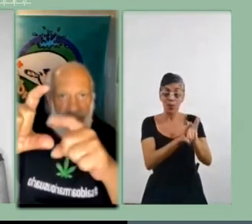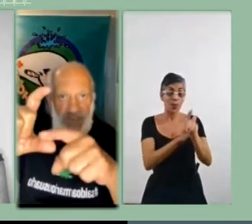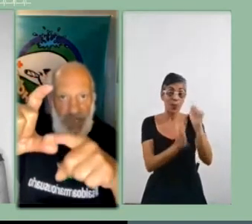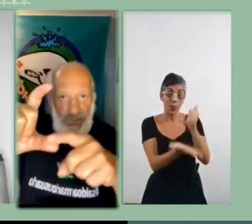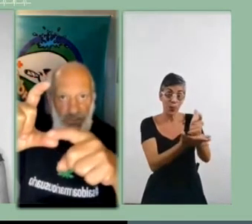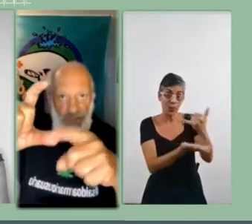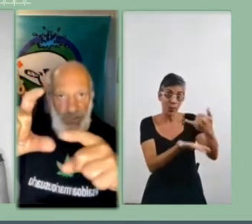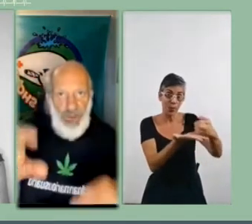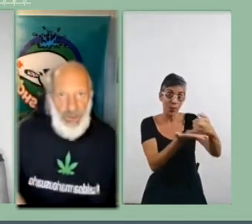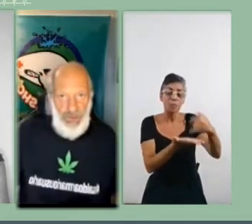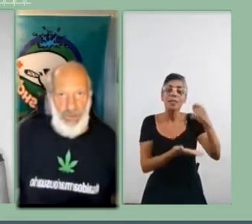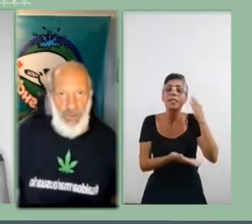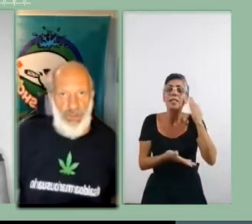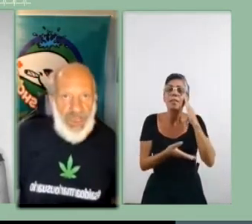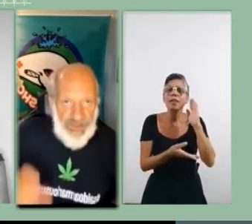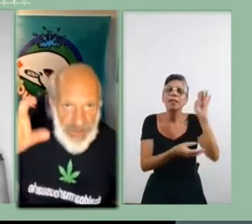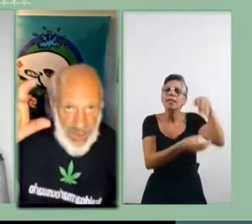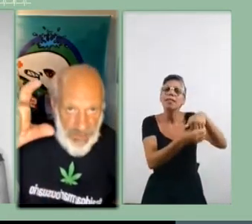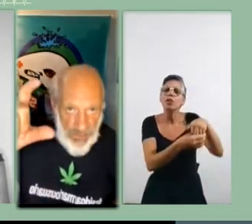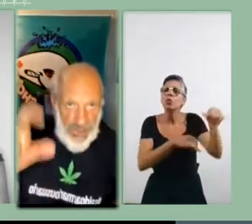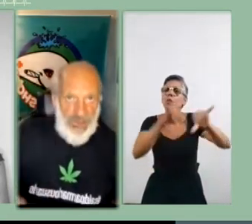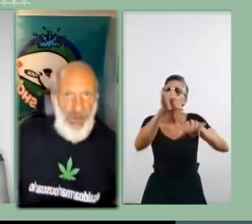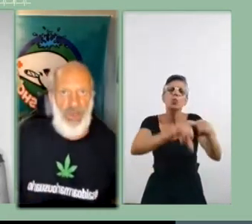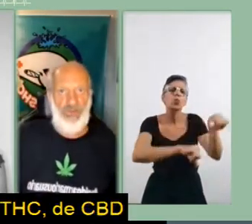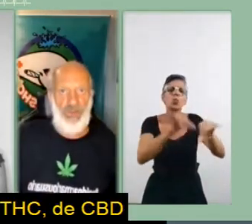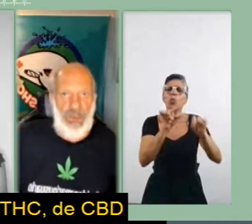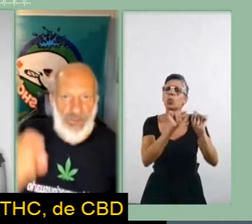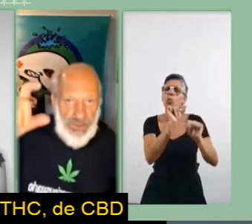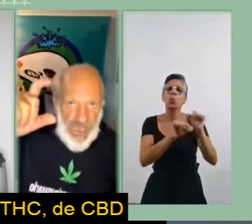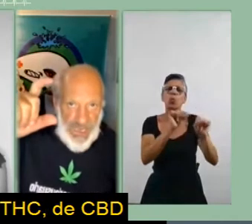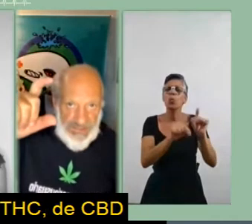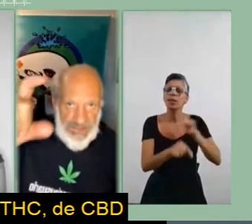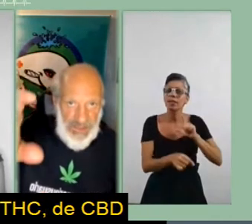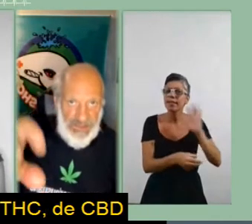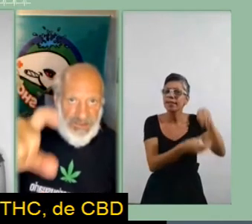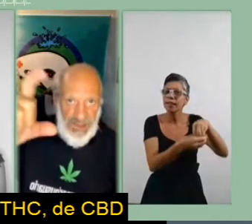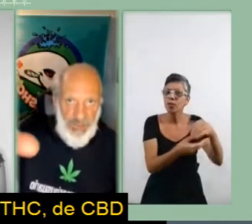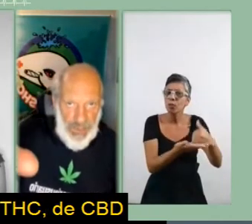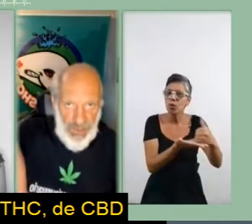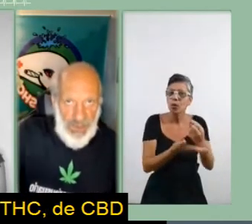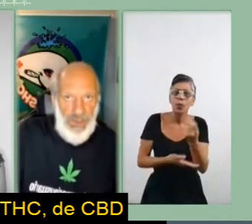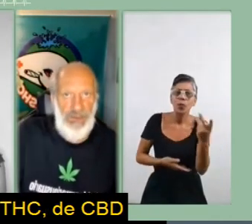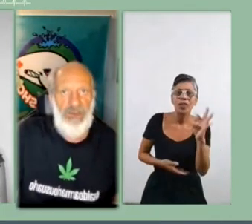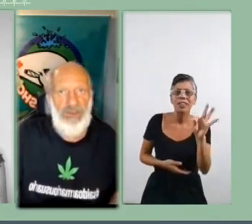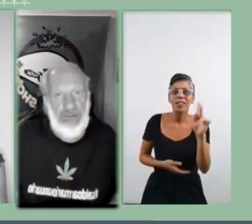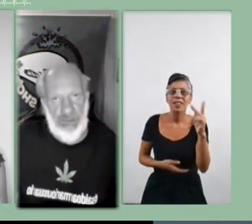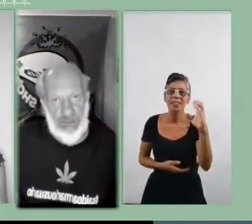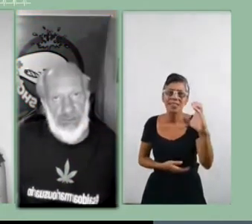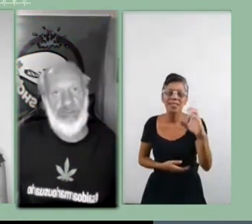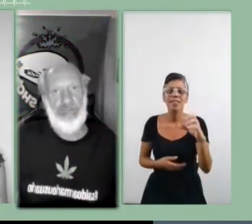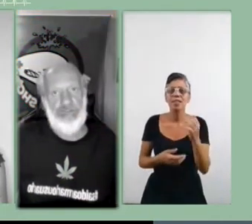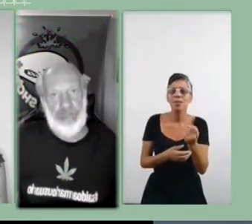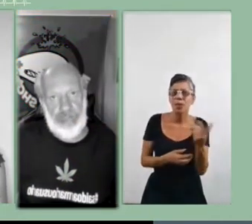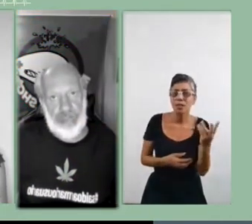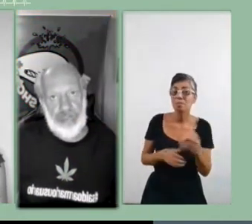ali dentro. O que tem dentro desse óleo? Quanto de THC, muito legal de isso CBD. Que tu falou. Isso